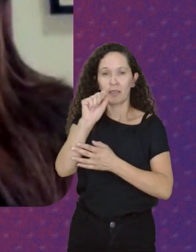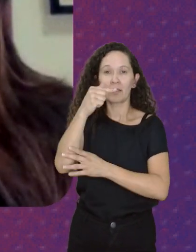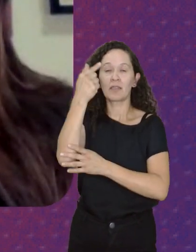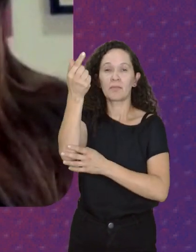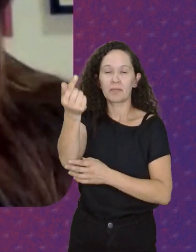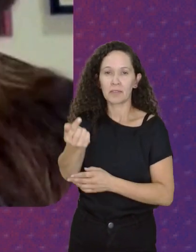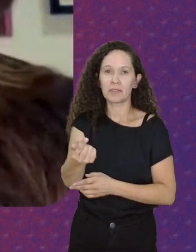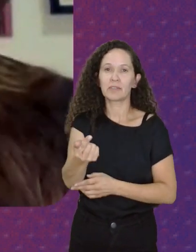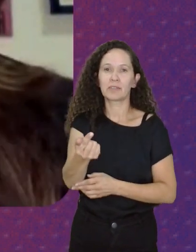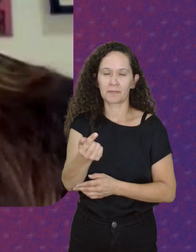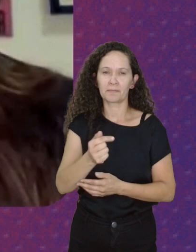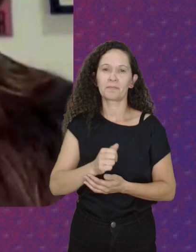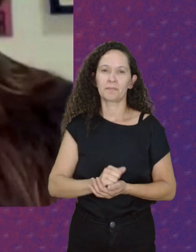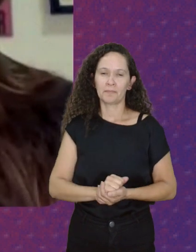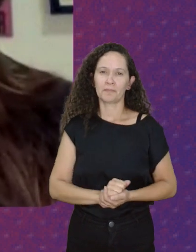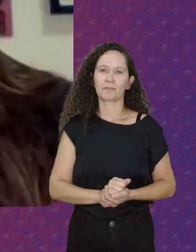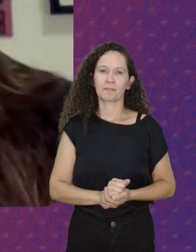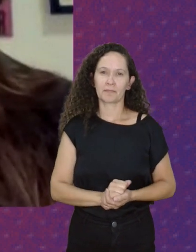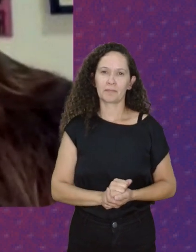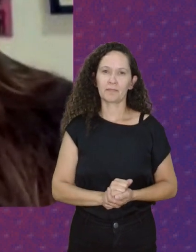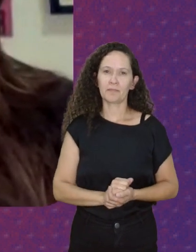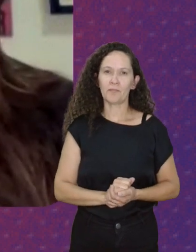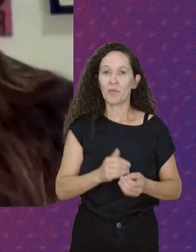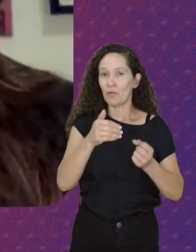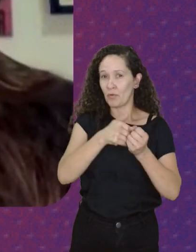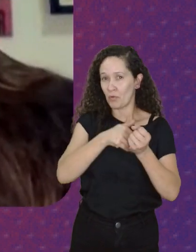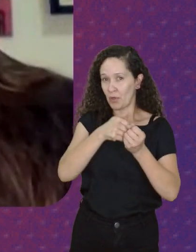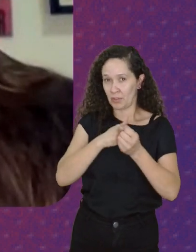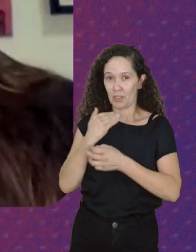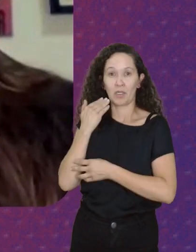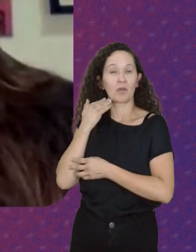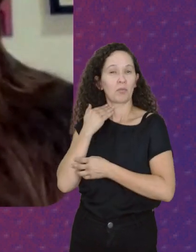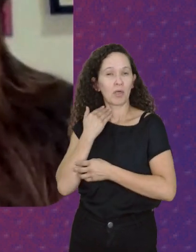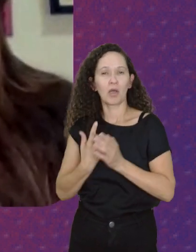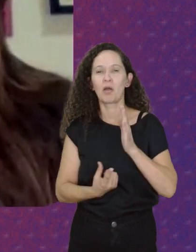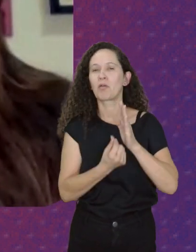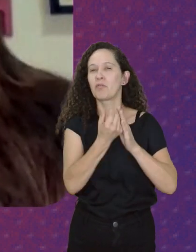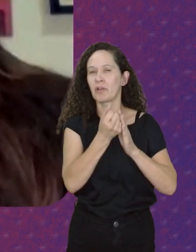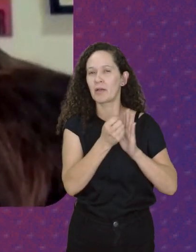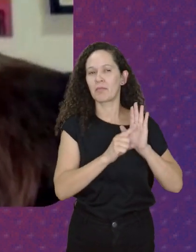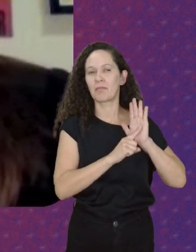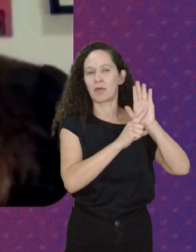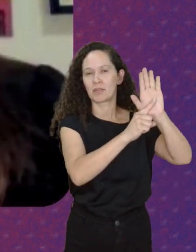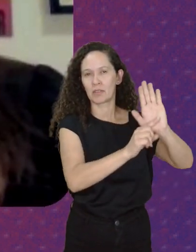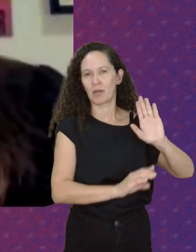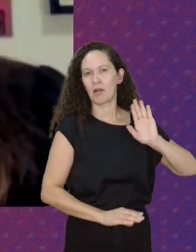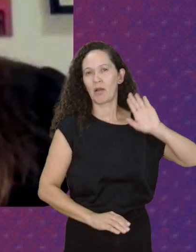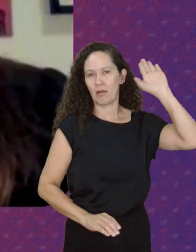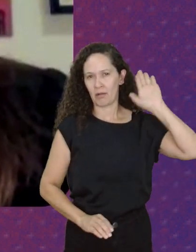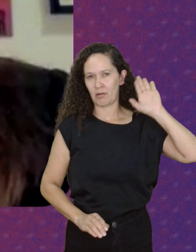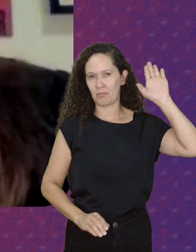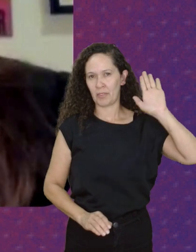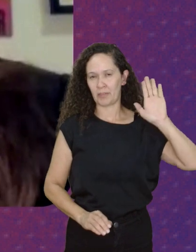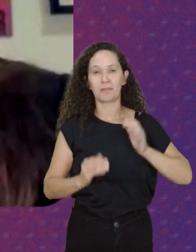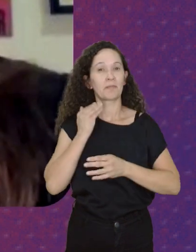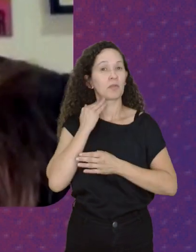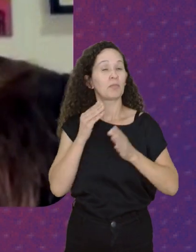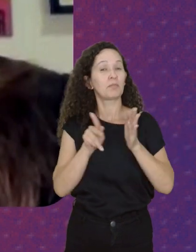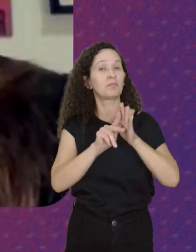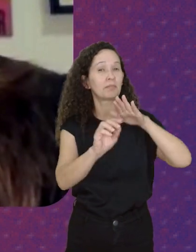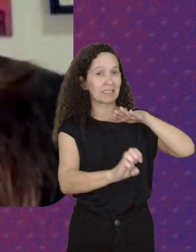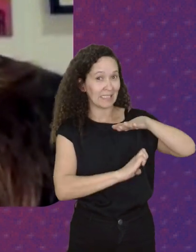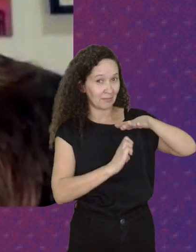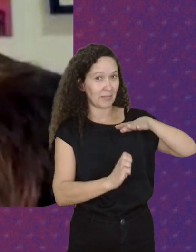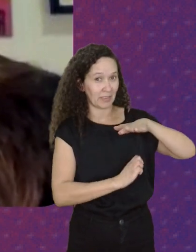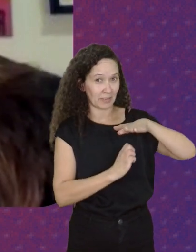vão fazer ali o depósito de recursos financeiros para a conta dessa empresa, que